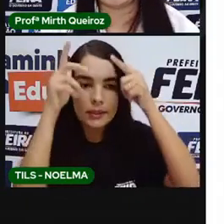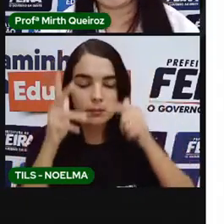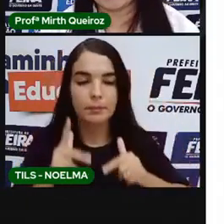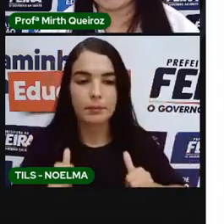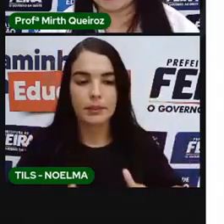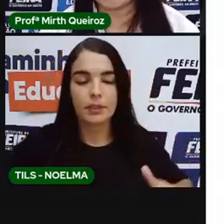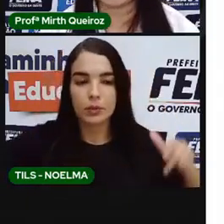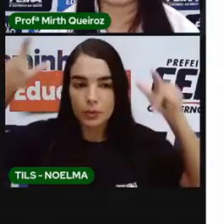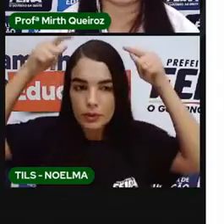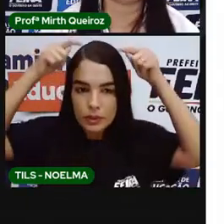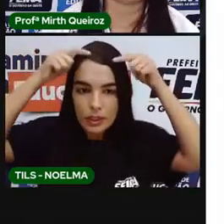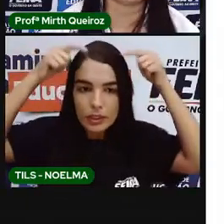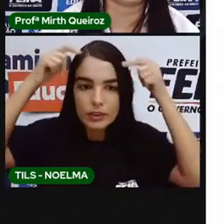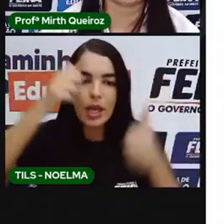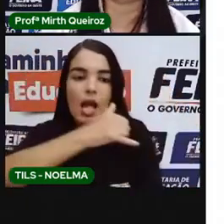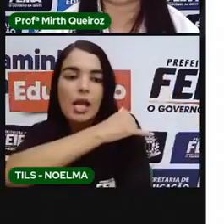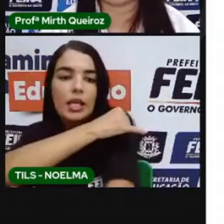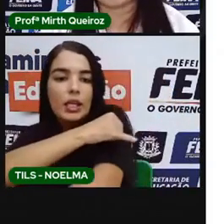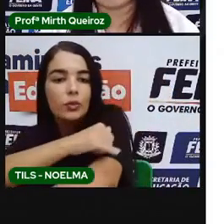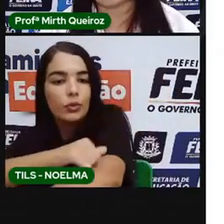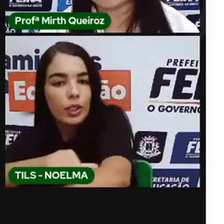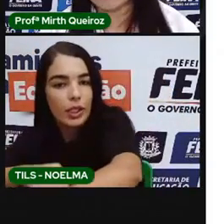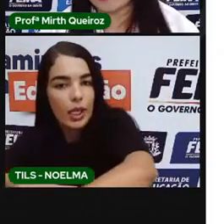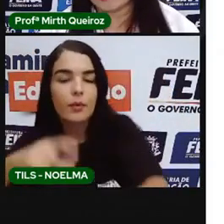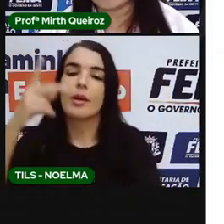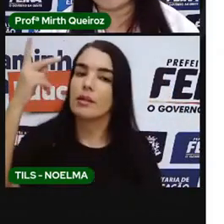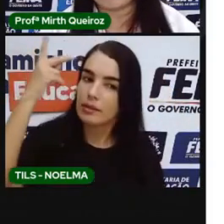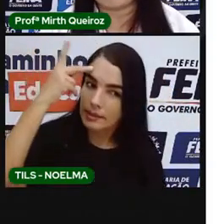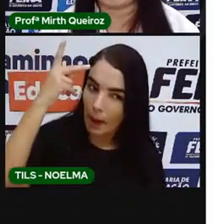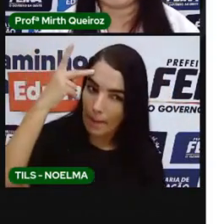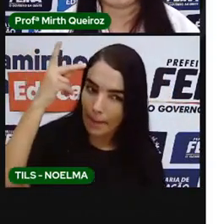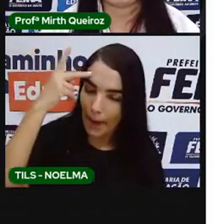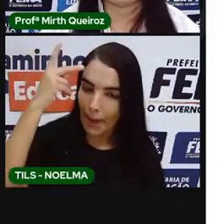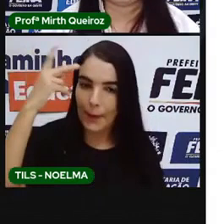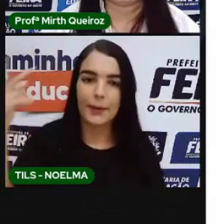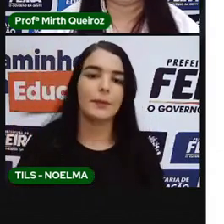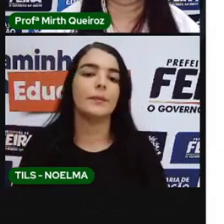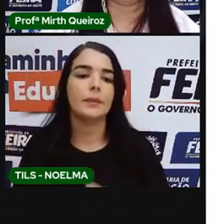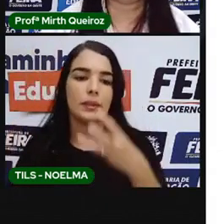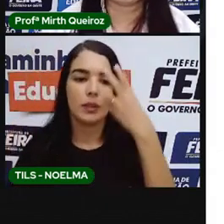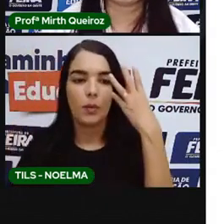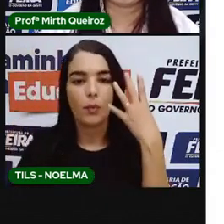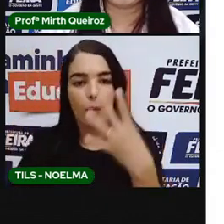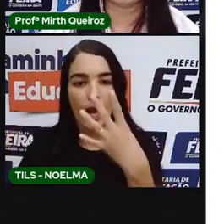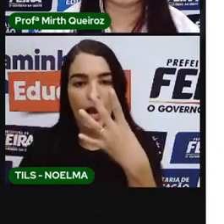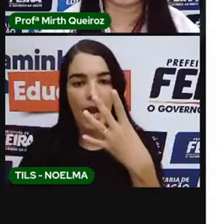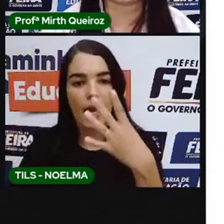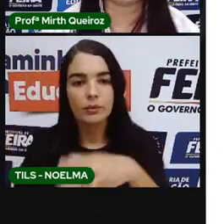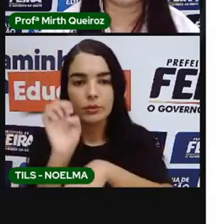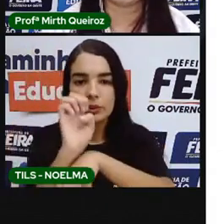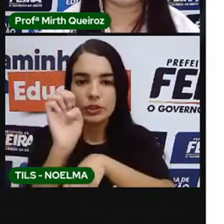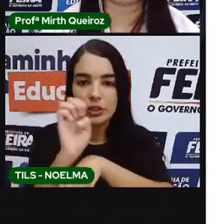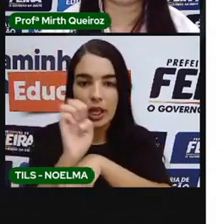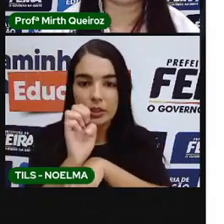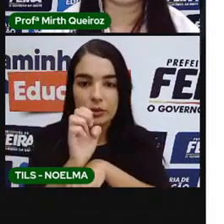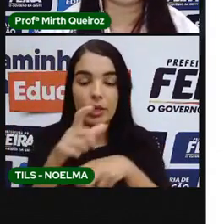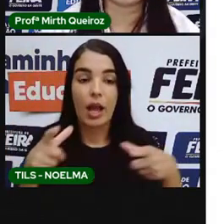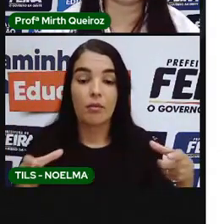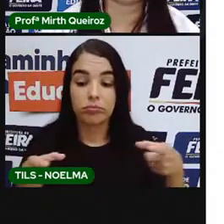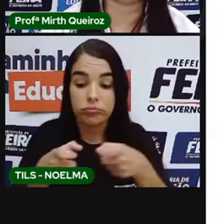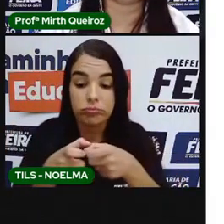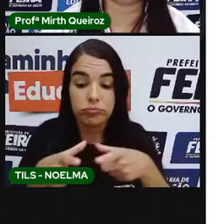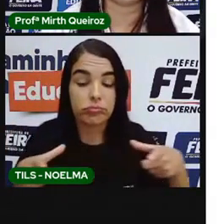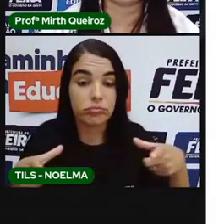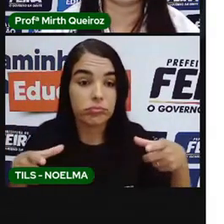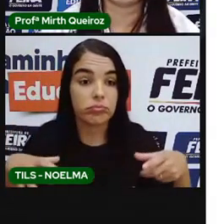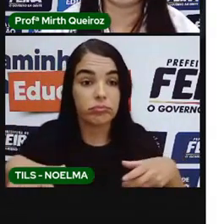de Janeiro, capital Rio de Janeiro, São Paulo, capital São Paulo também. Nessa região está também a economia